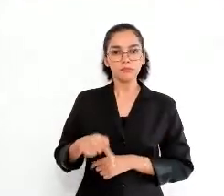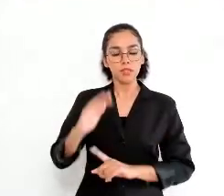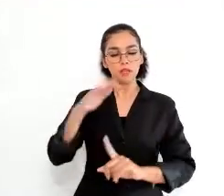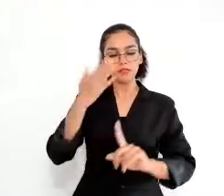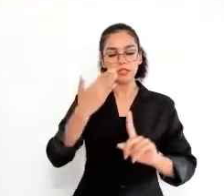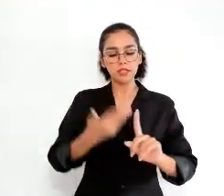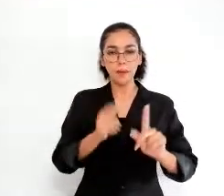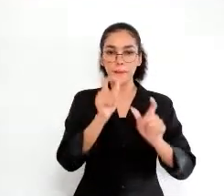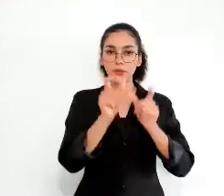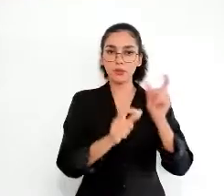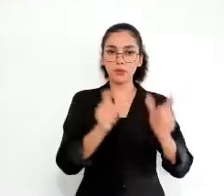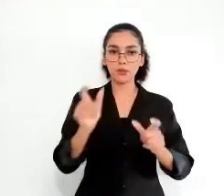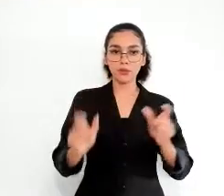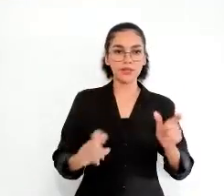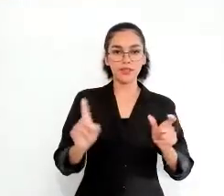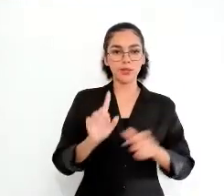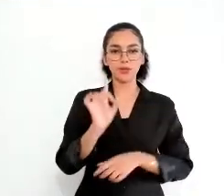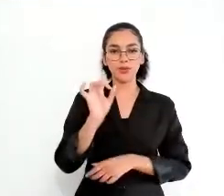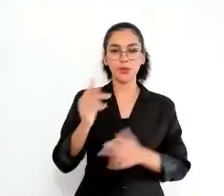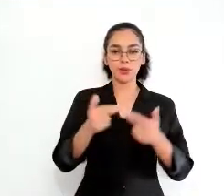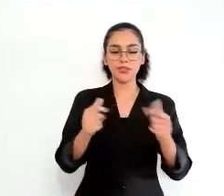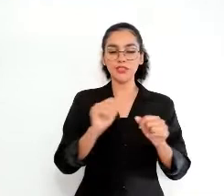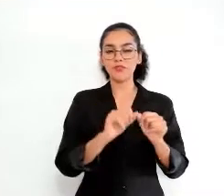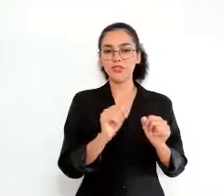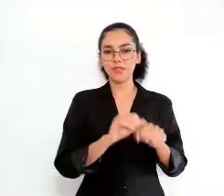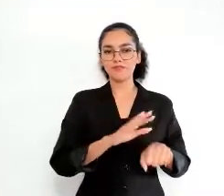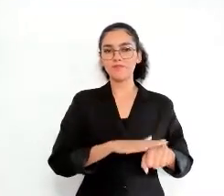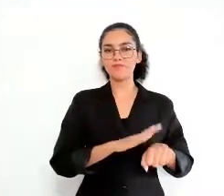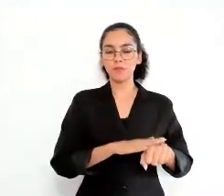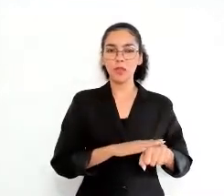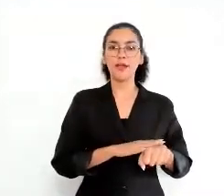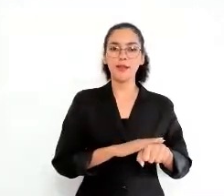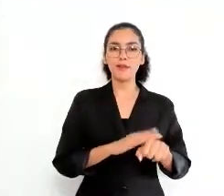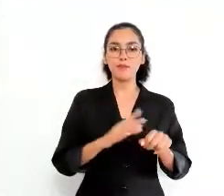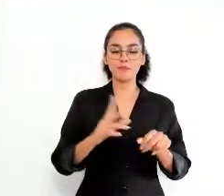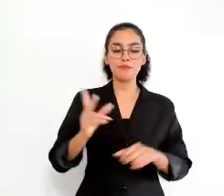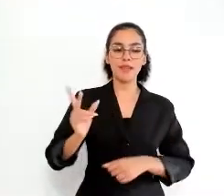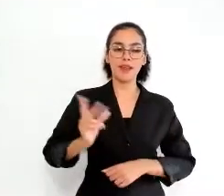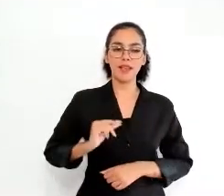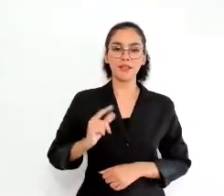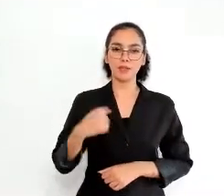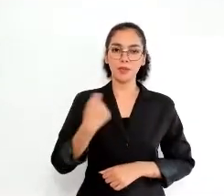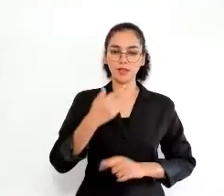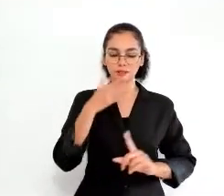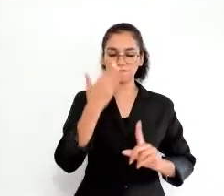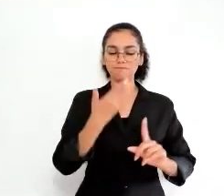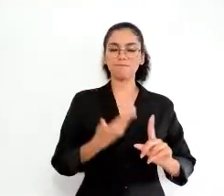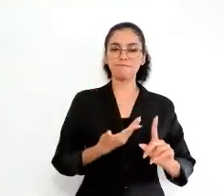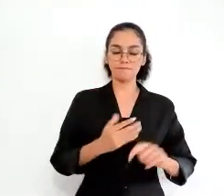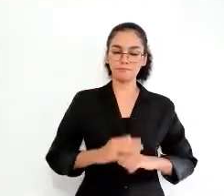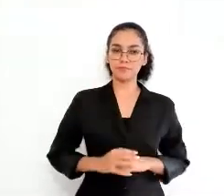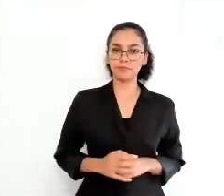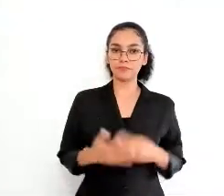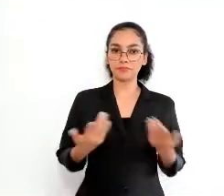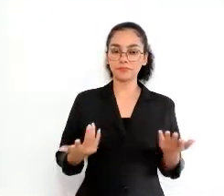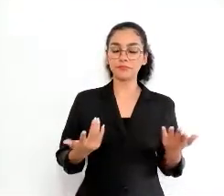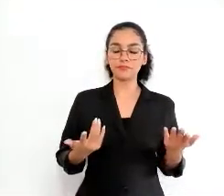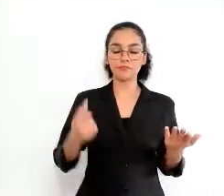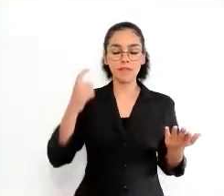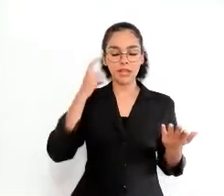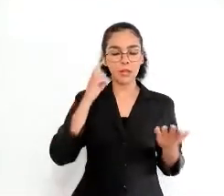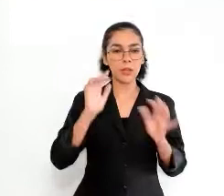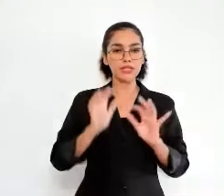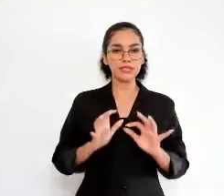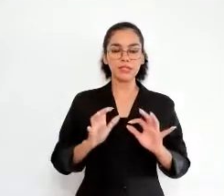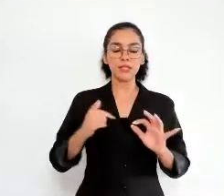apenas seus feitos, merecem toda a nossa deferência. Com este espírito, declaro